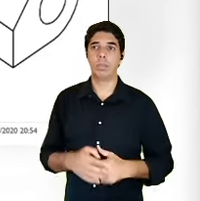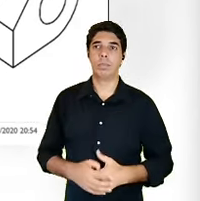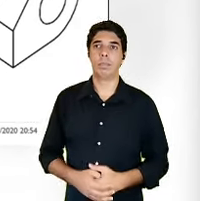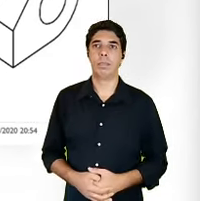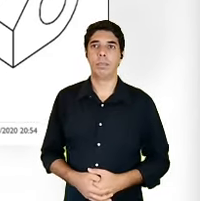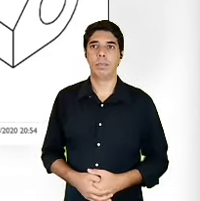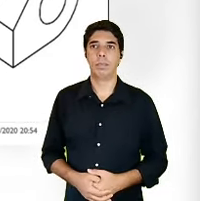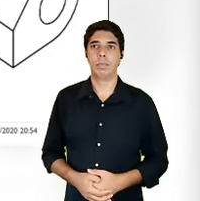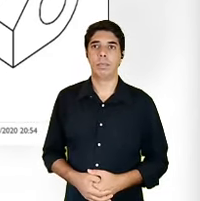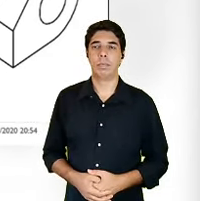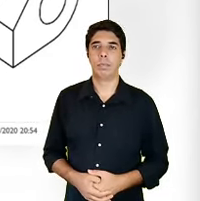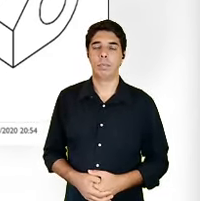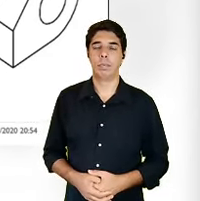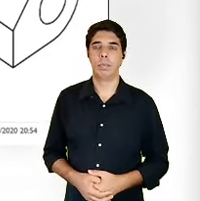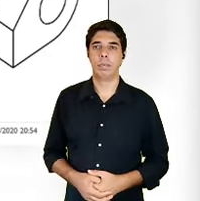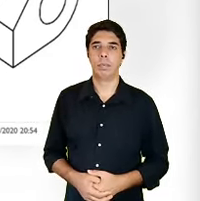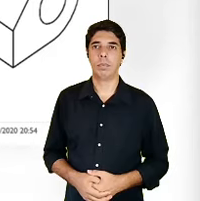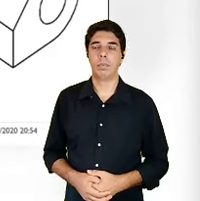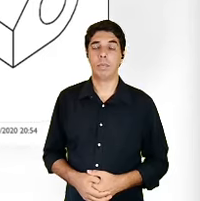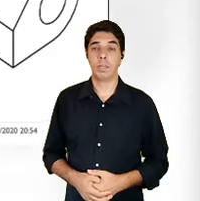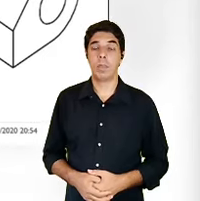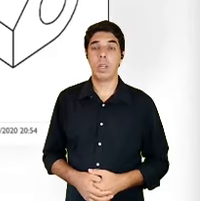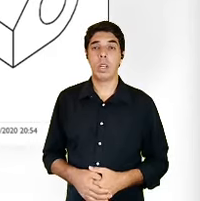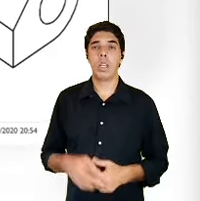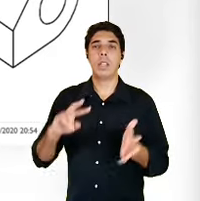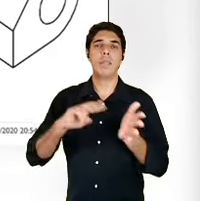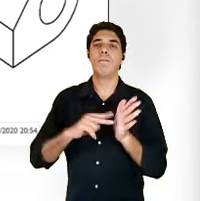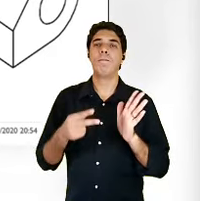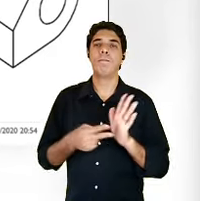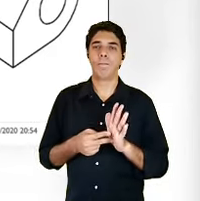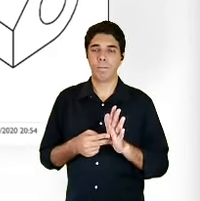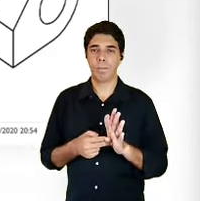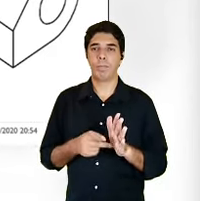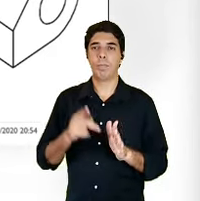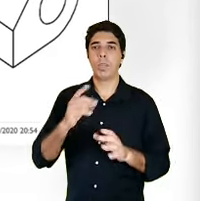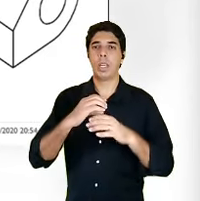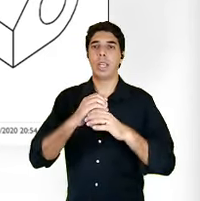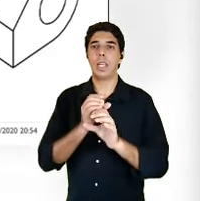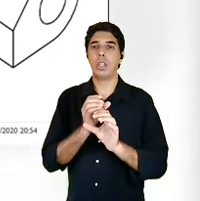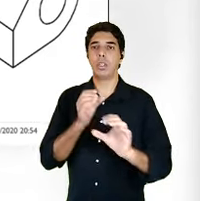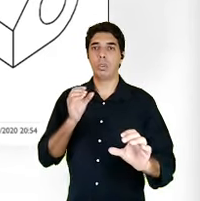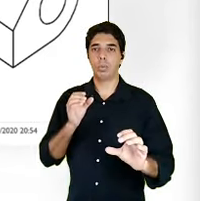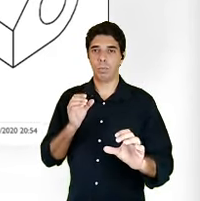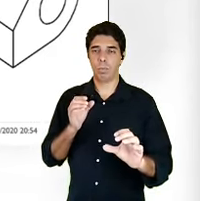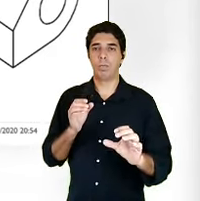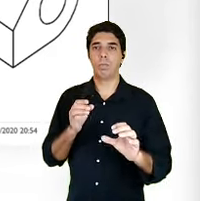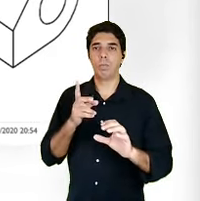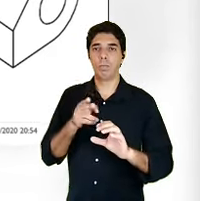Certo, pessoal? E você vai usar ela para indicar eixos de